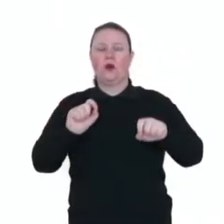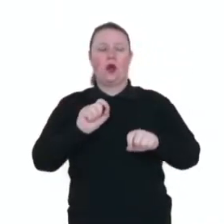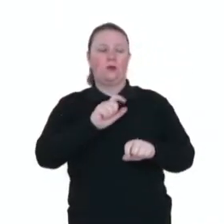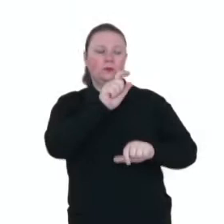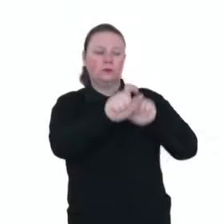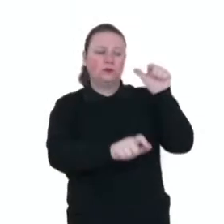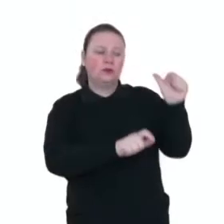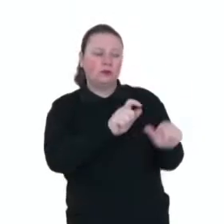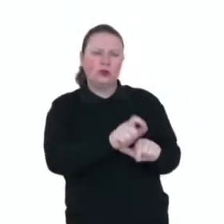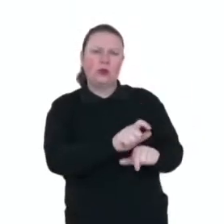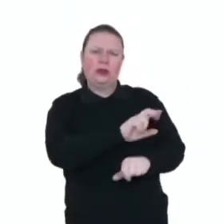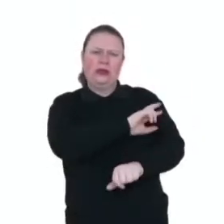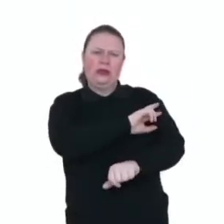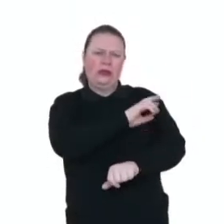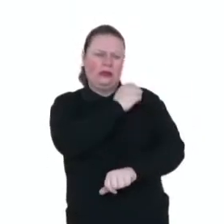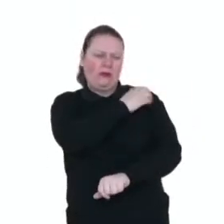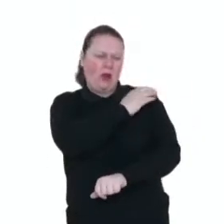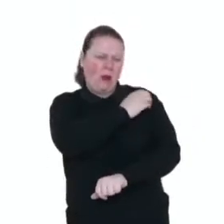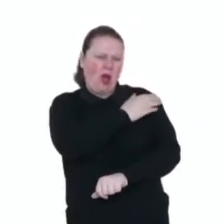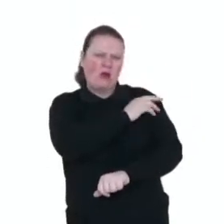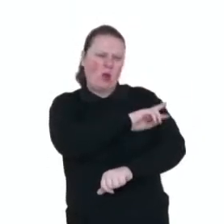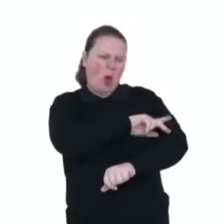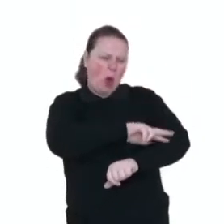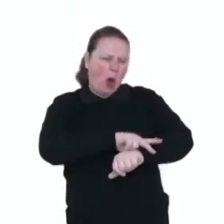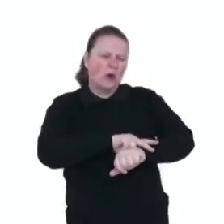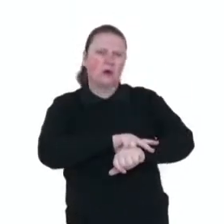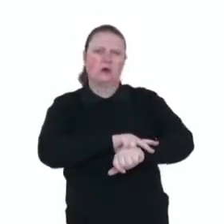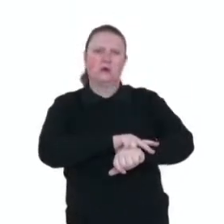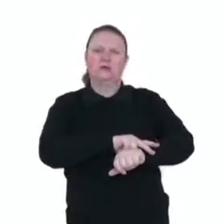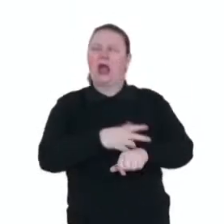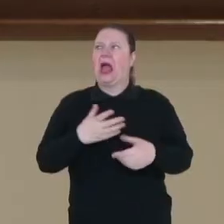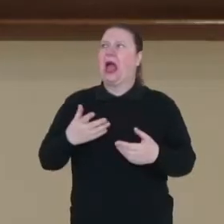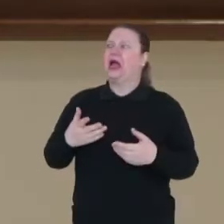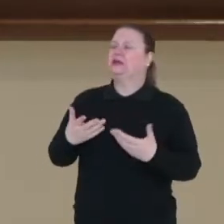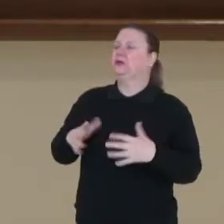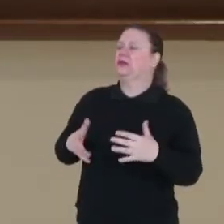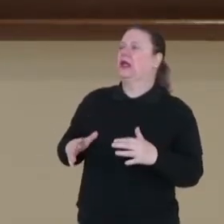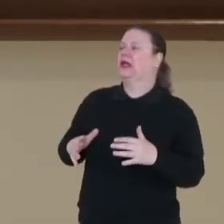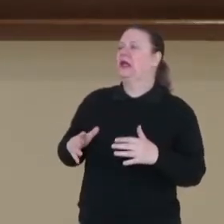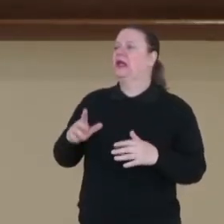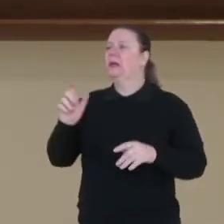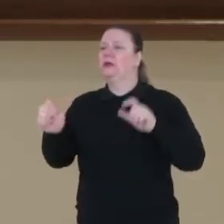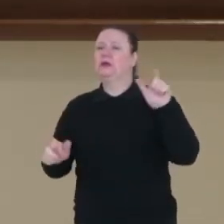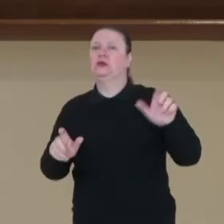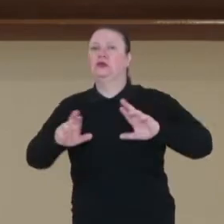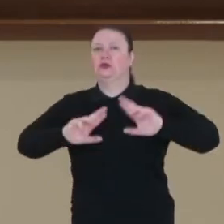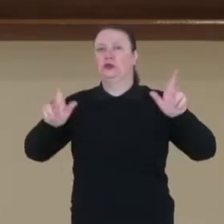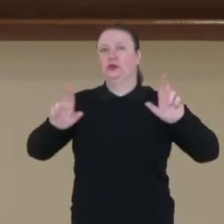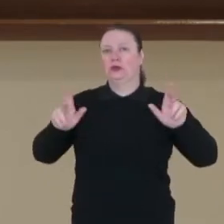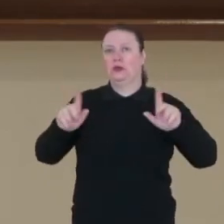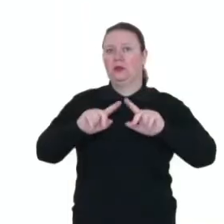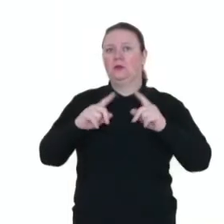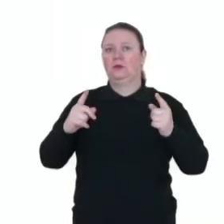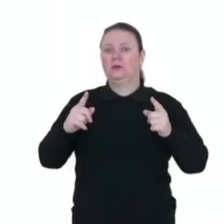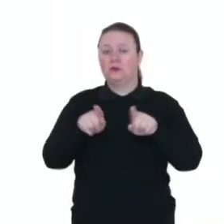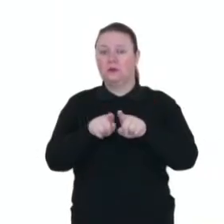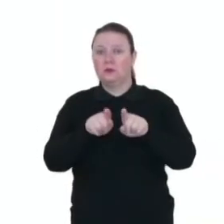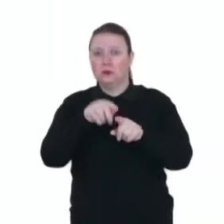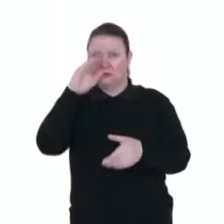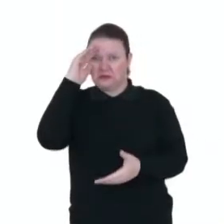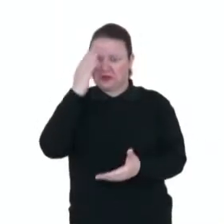racialista não se contenta em afirmar que as raças são diferentes. Também crê que umas